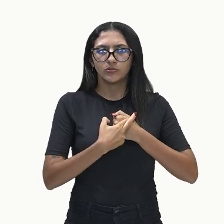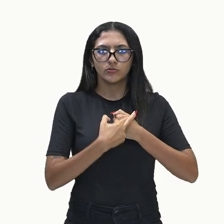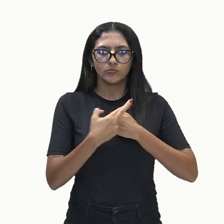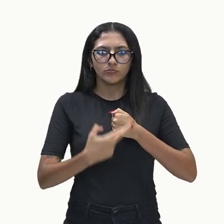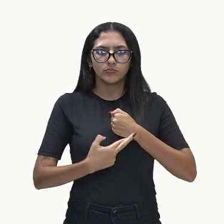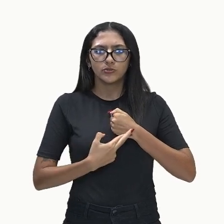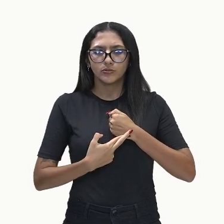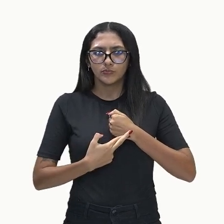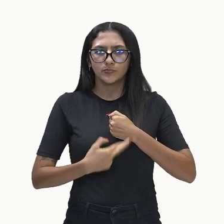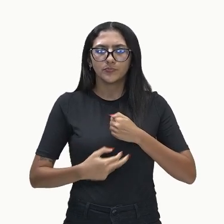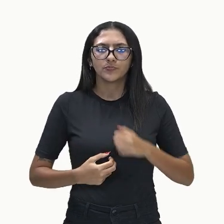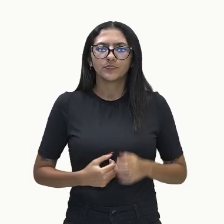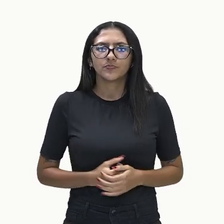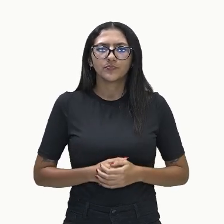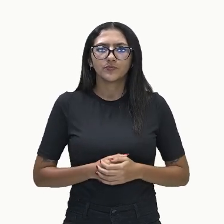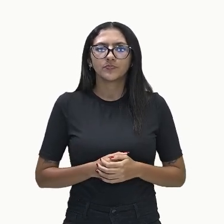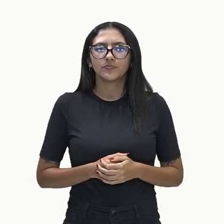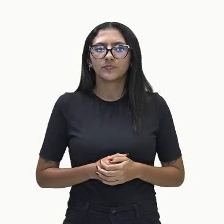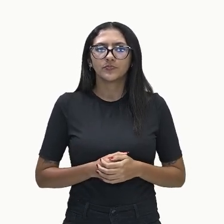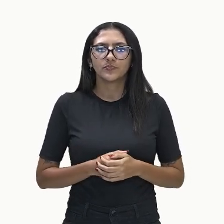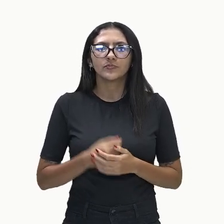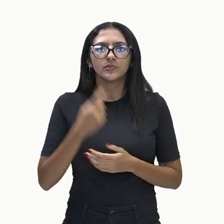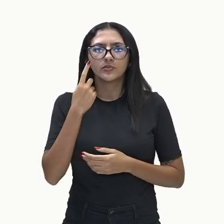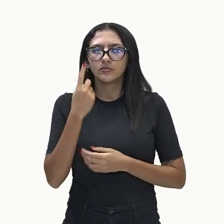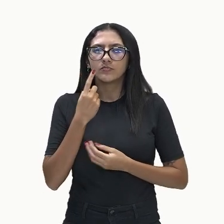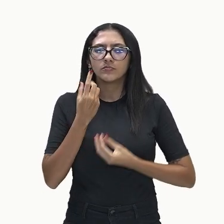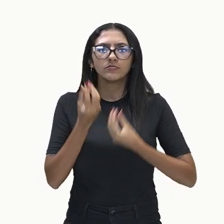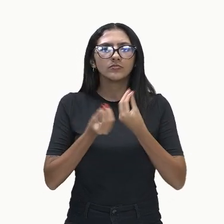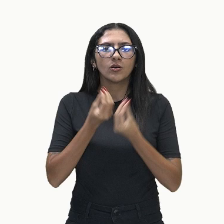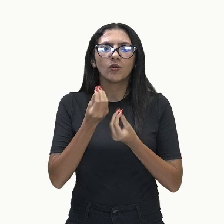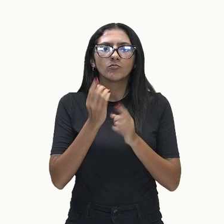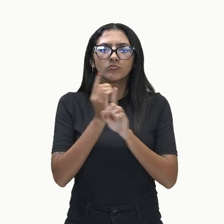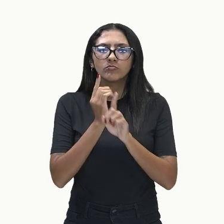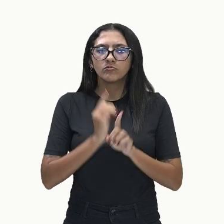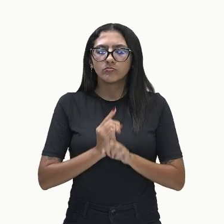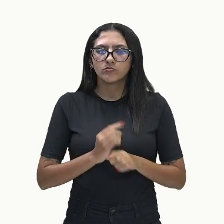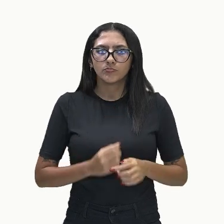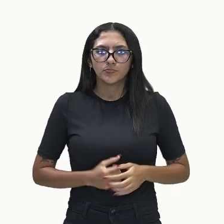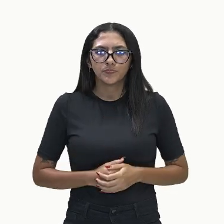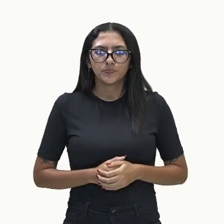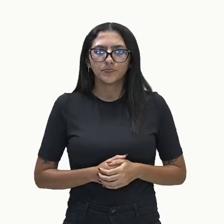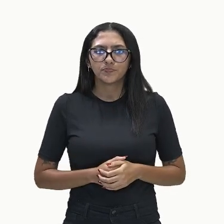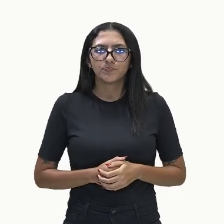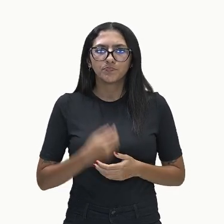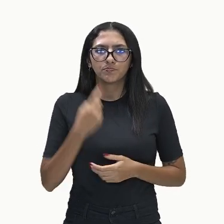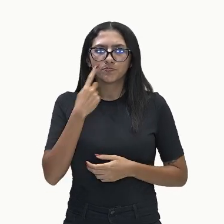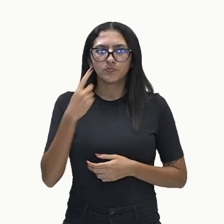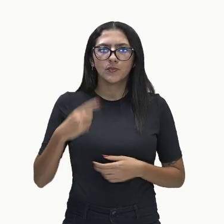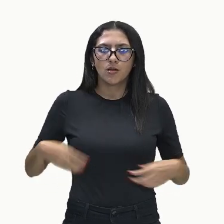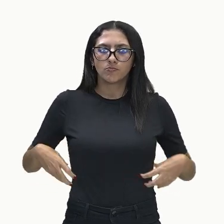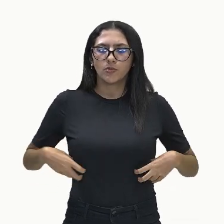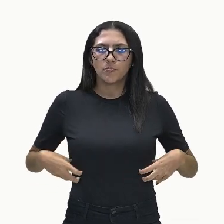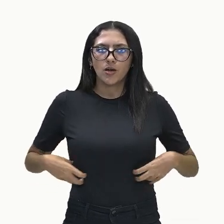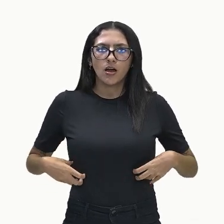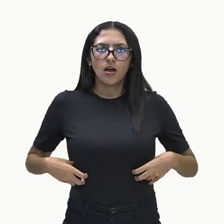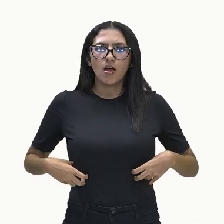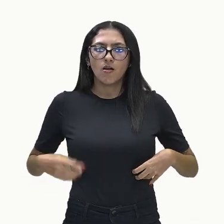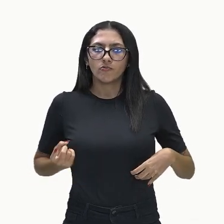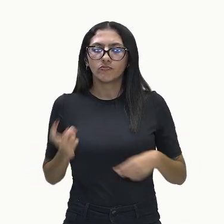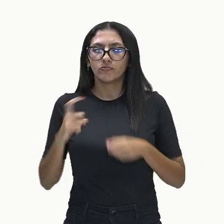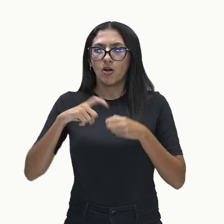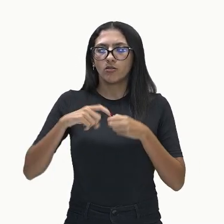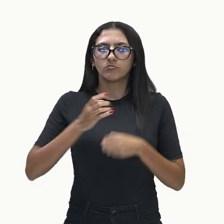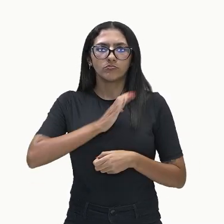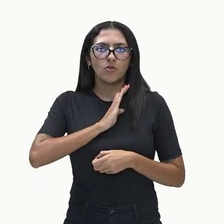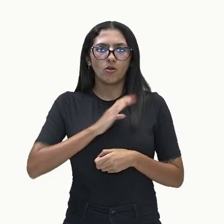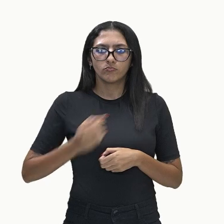Vamos observar aqui. O sangue está voltando do nosso corpo, correto? Então,